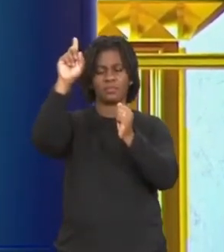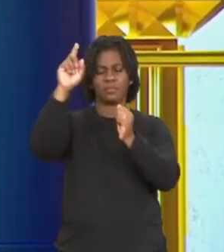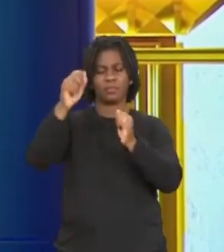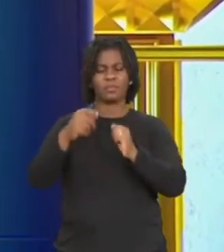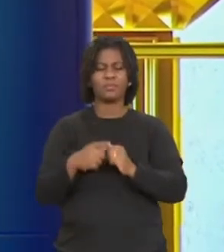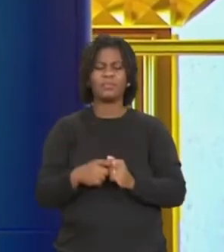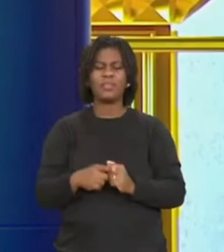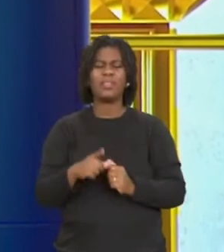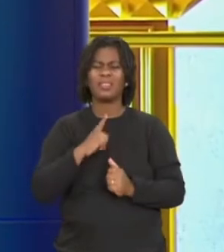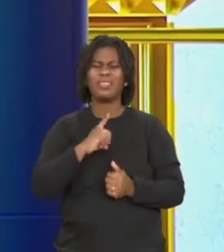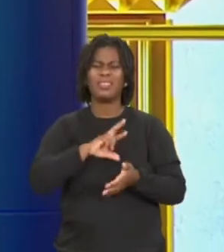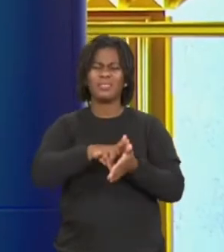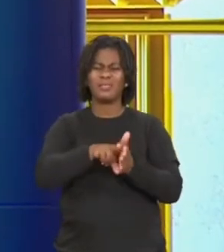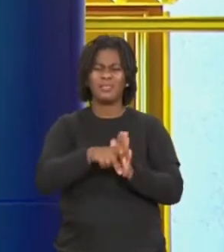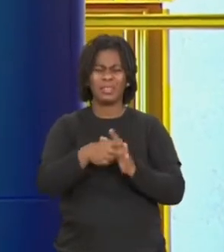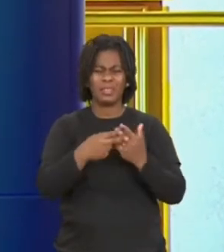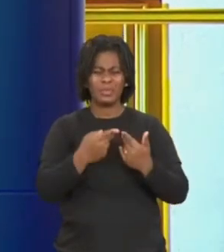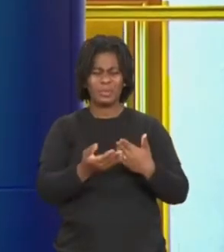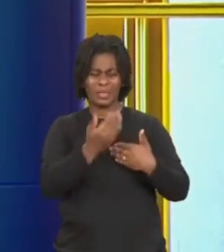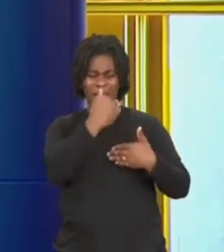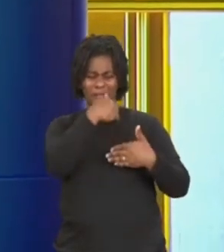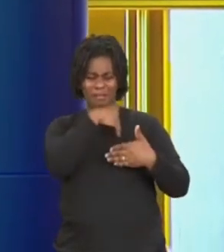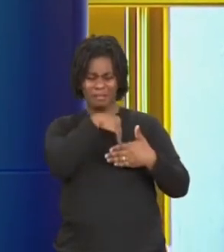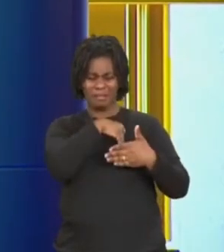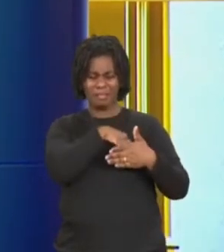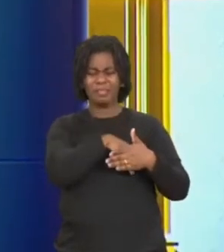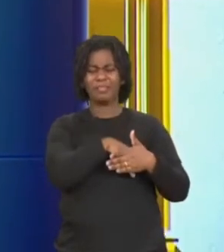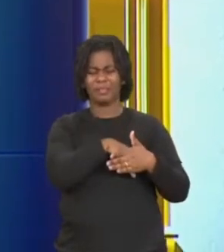Tem muita coisa em mim, meu Pai.